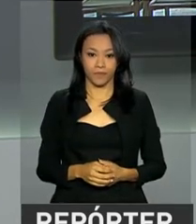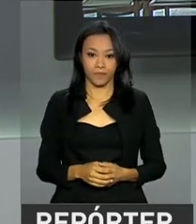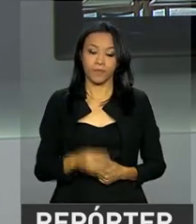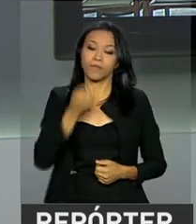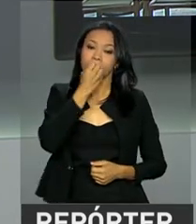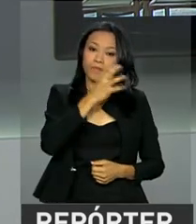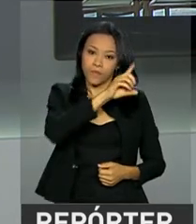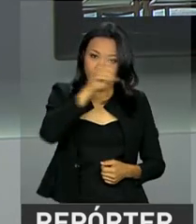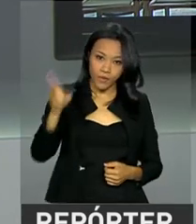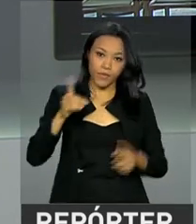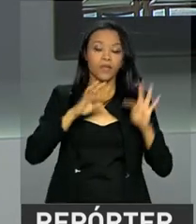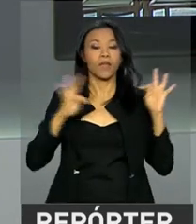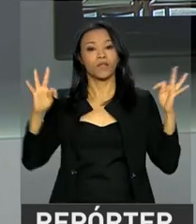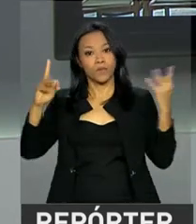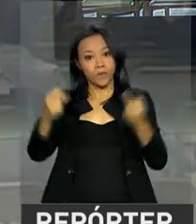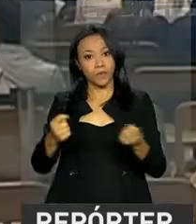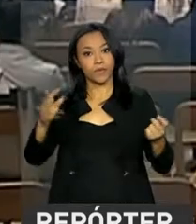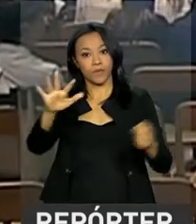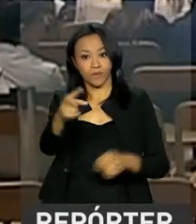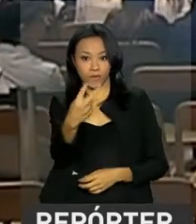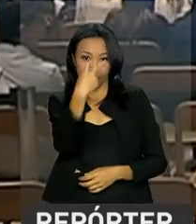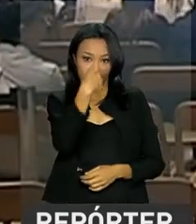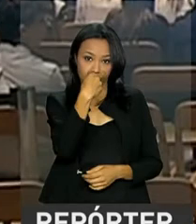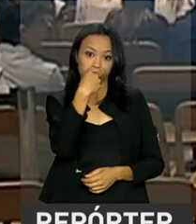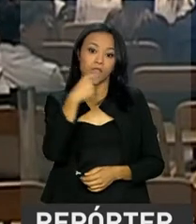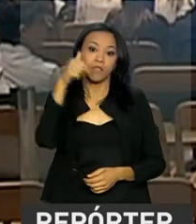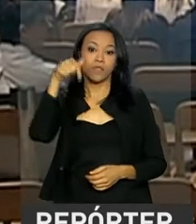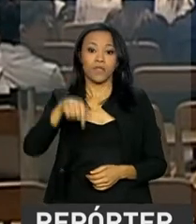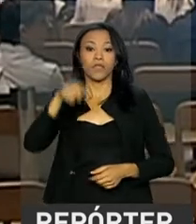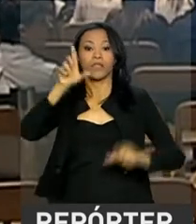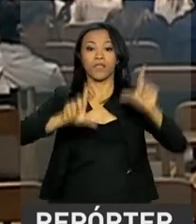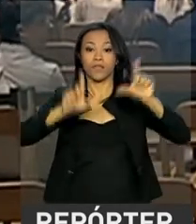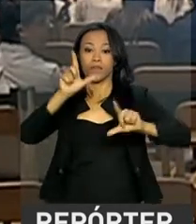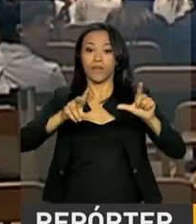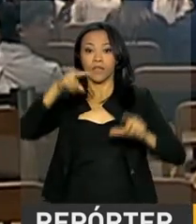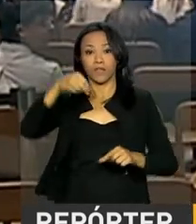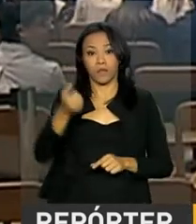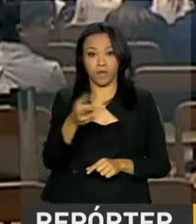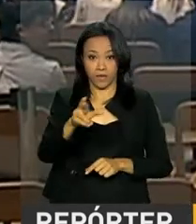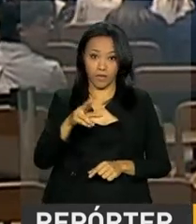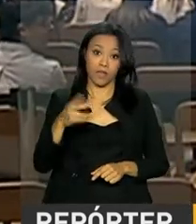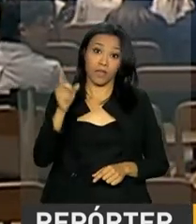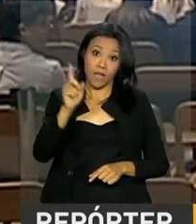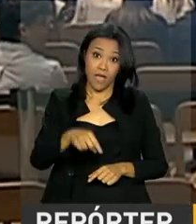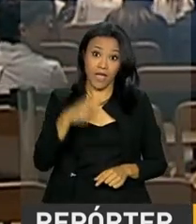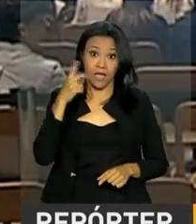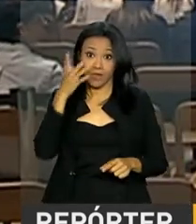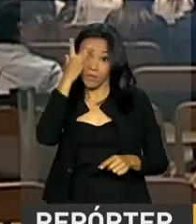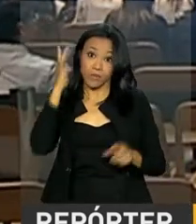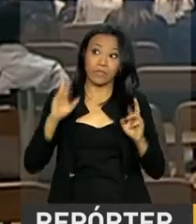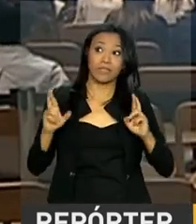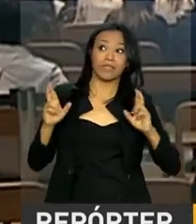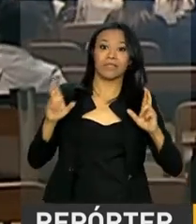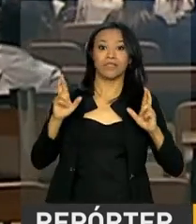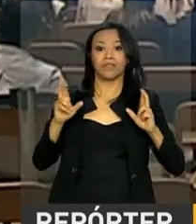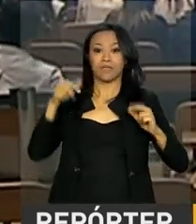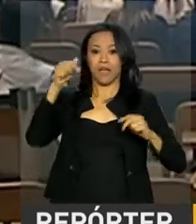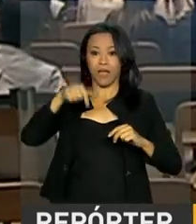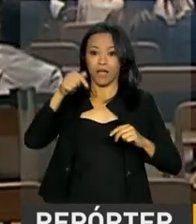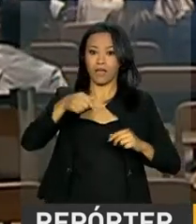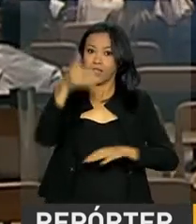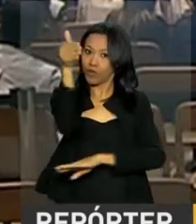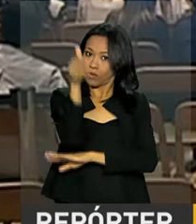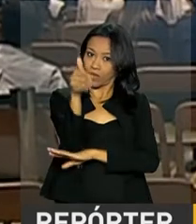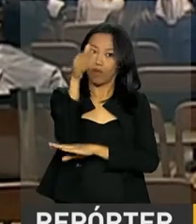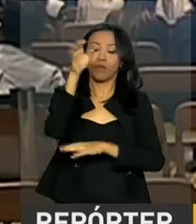Bom dia, Thaisa. Bom dia a todos que nos assistem na TV NBR. Ora, Thaisa, a expectativa é grande aqui neste hotel na zona sul do Rio